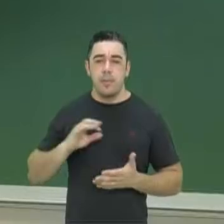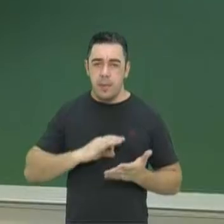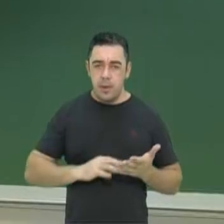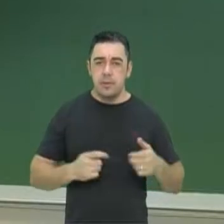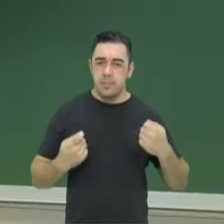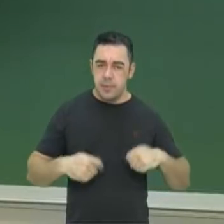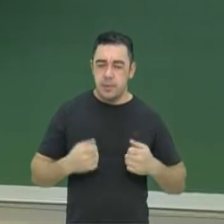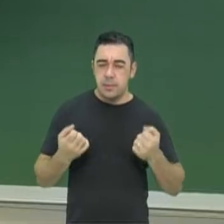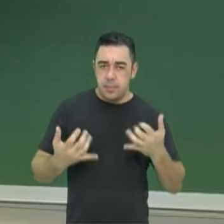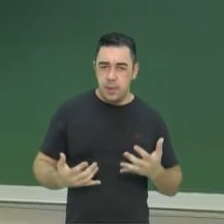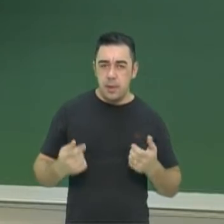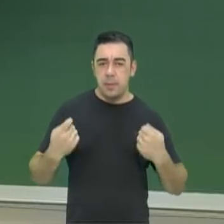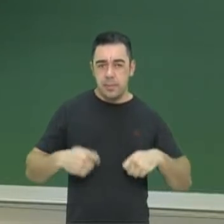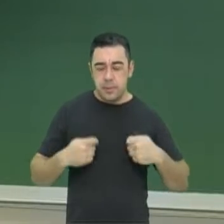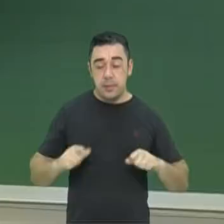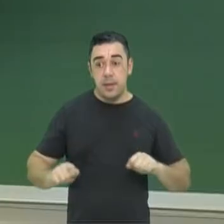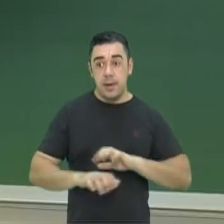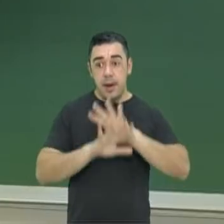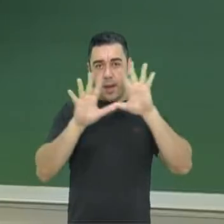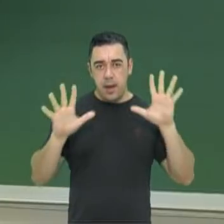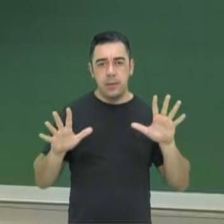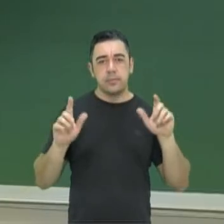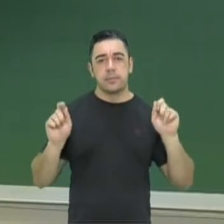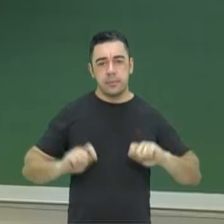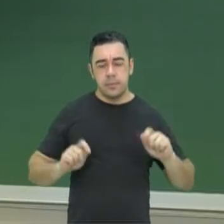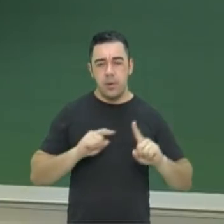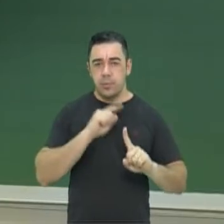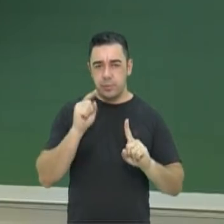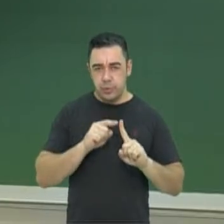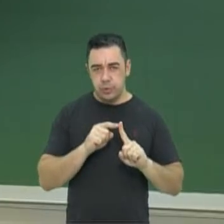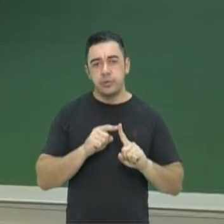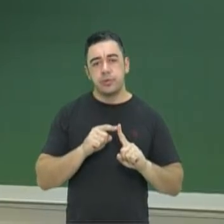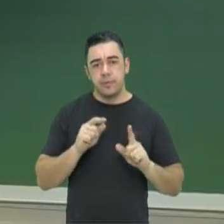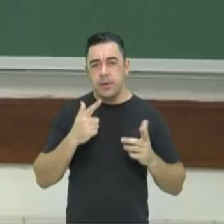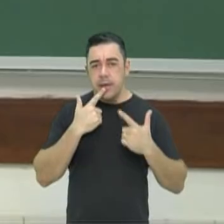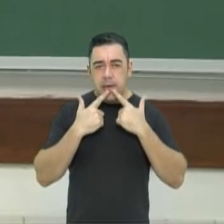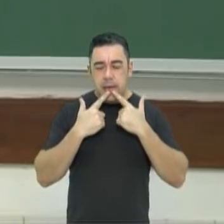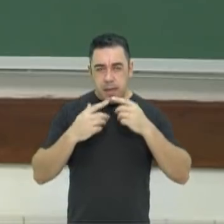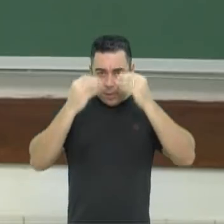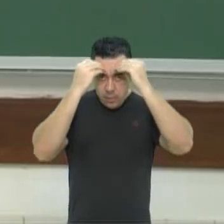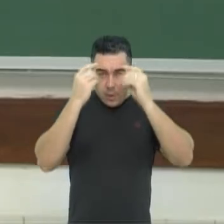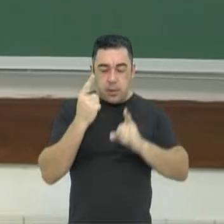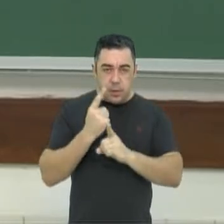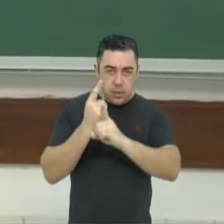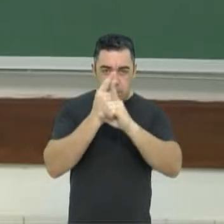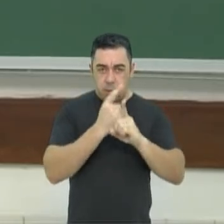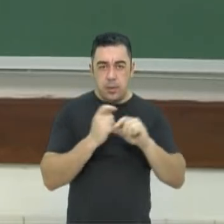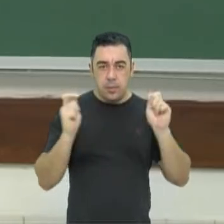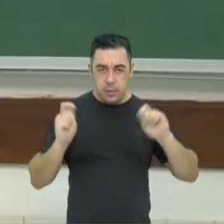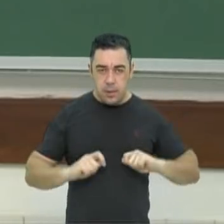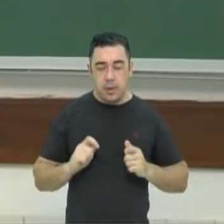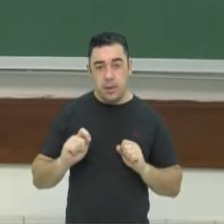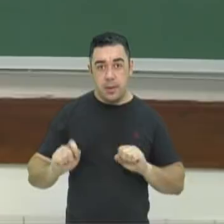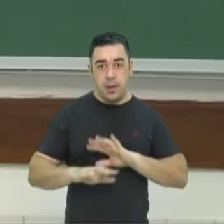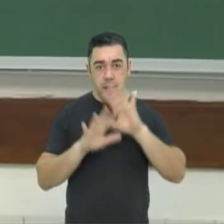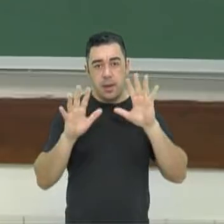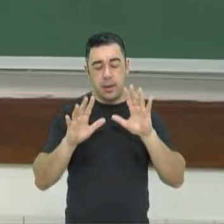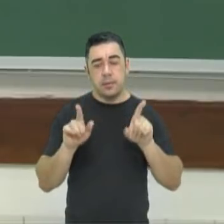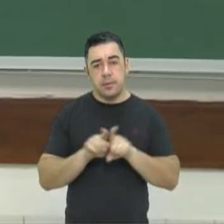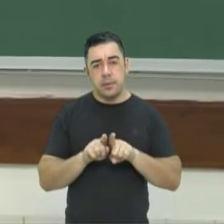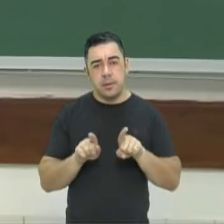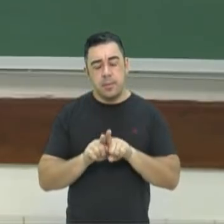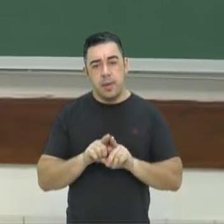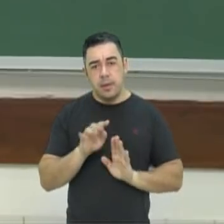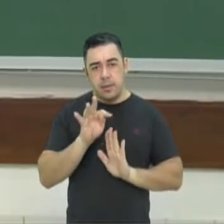que precisa ser ali muito claro os seus objetivos, a linguagem precisa ser clara. Inclusive,